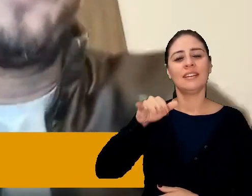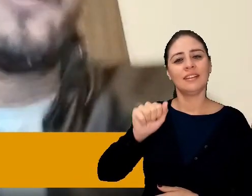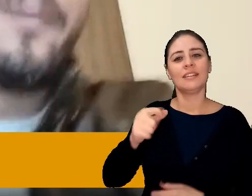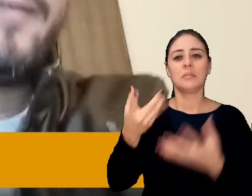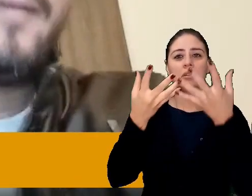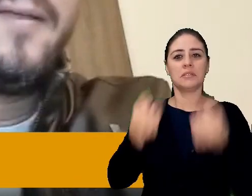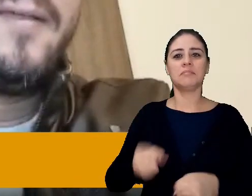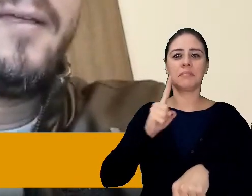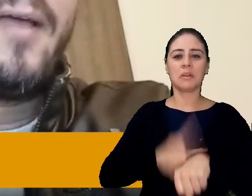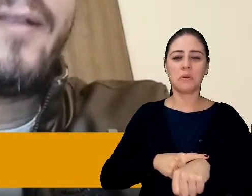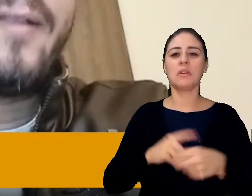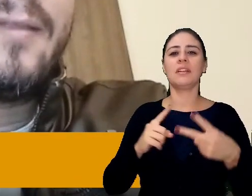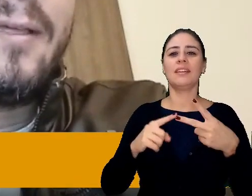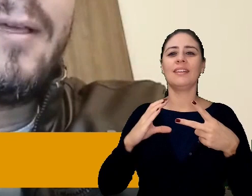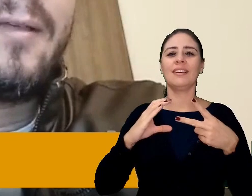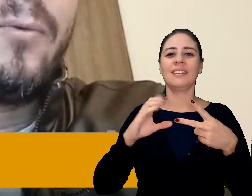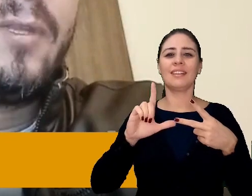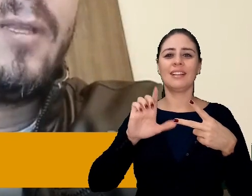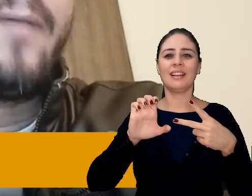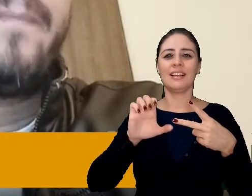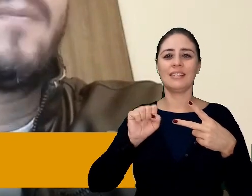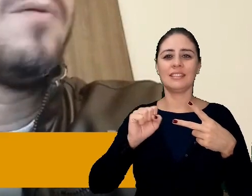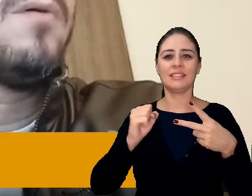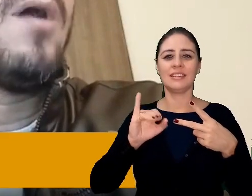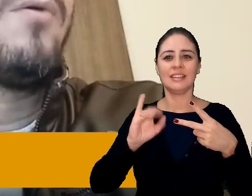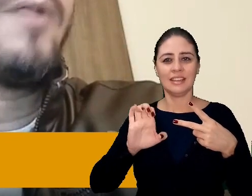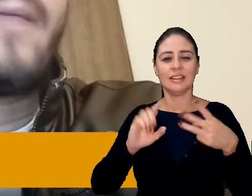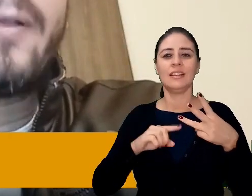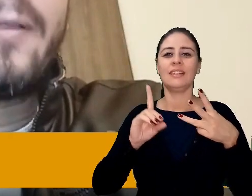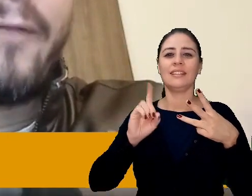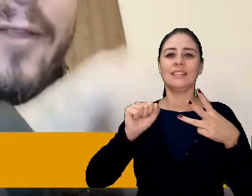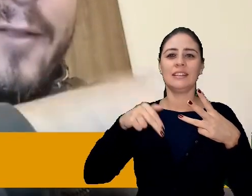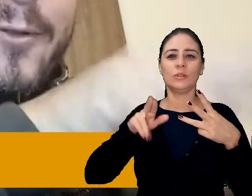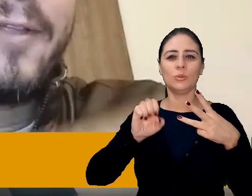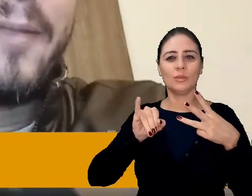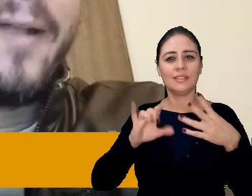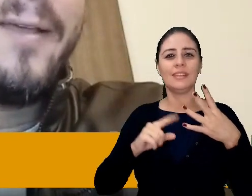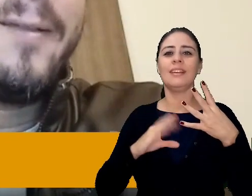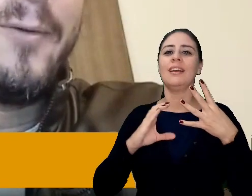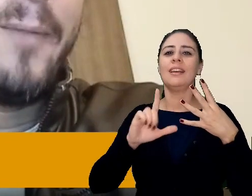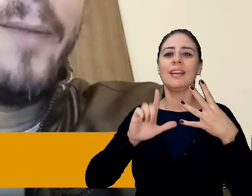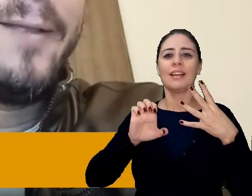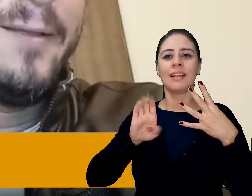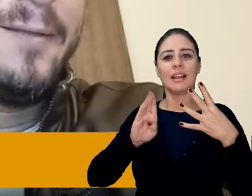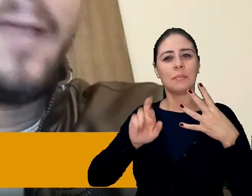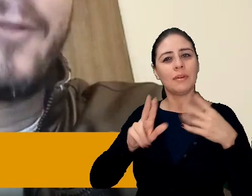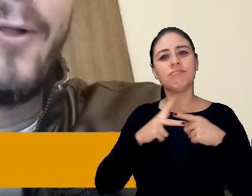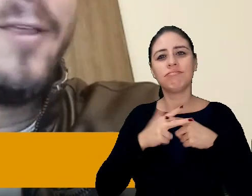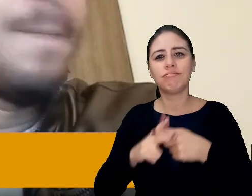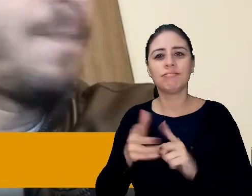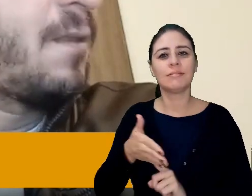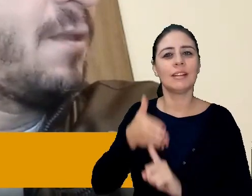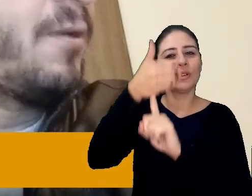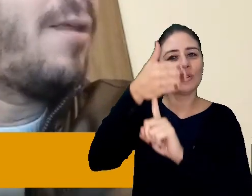atender prontamente, a Clecia, a Danuzi, né, ao Kleber, que está fazendo todo o trabalho aí, a parte